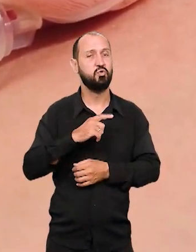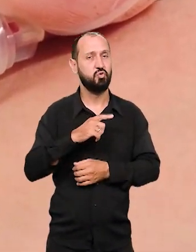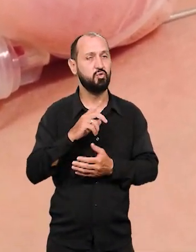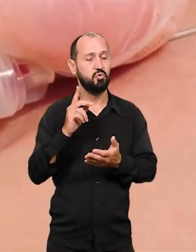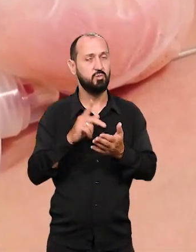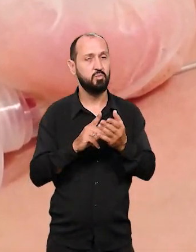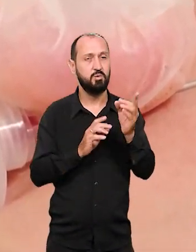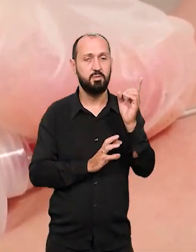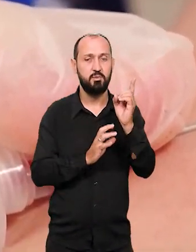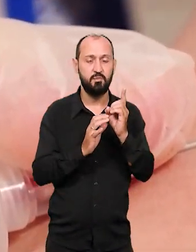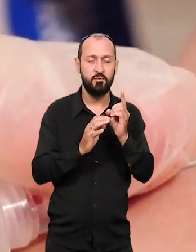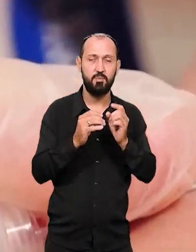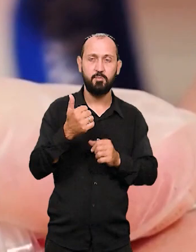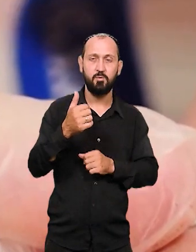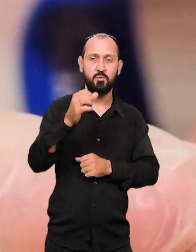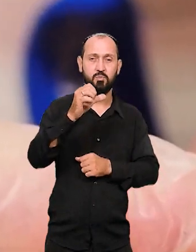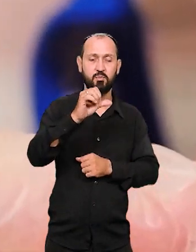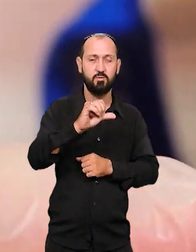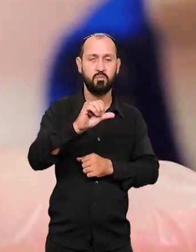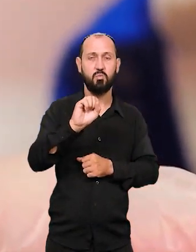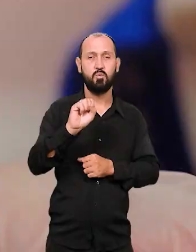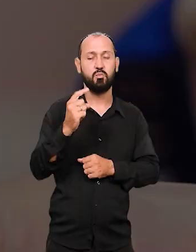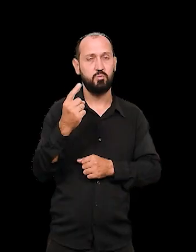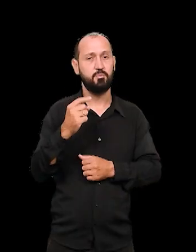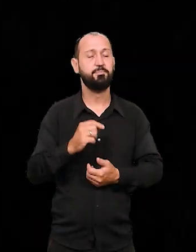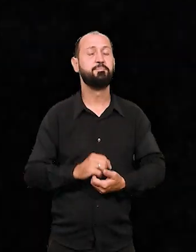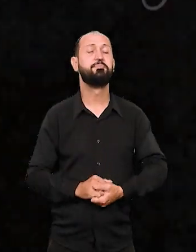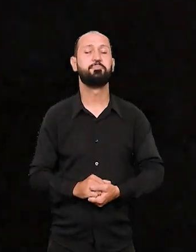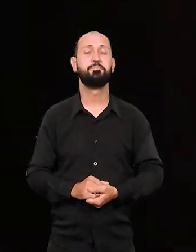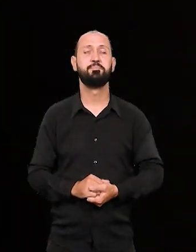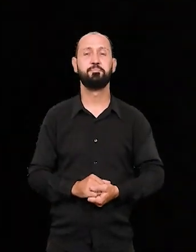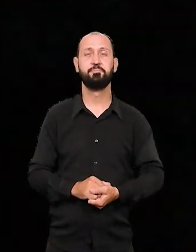tinha AIDS foi em 1981.